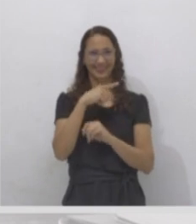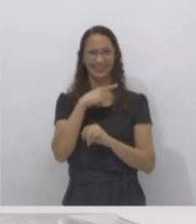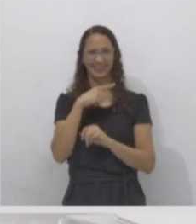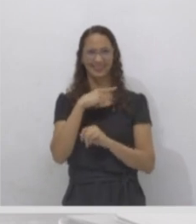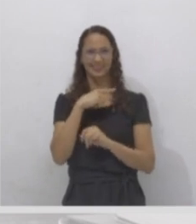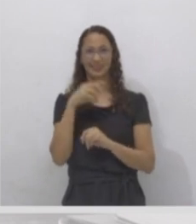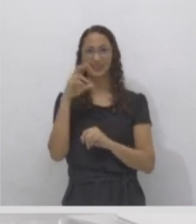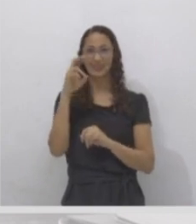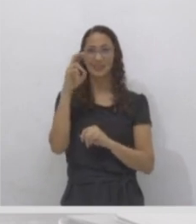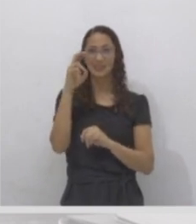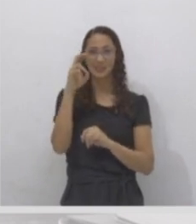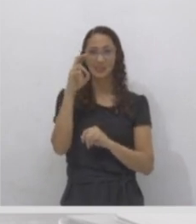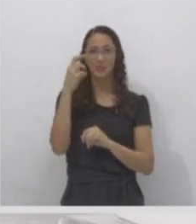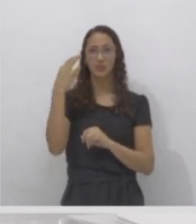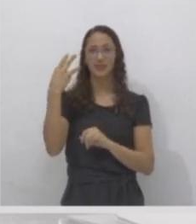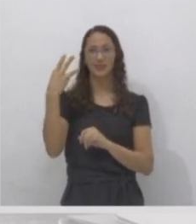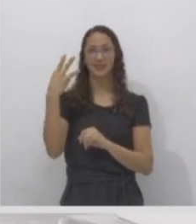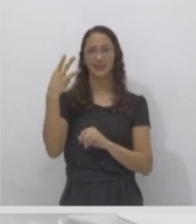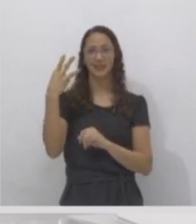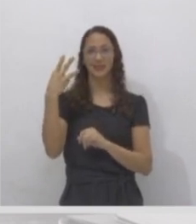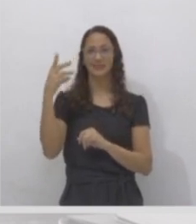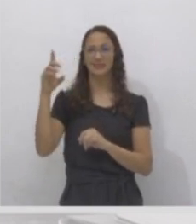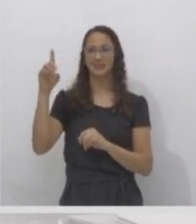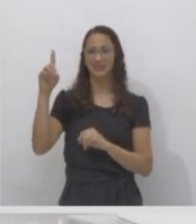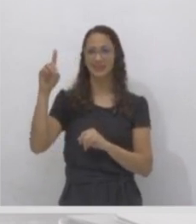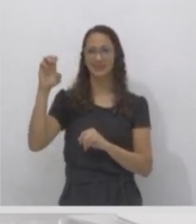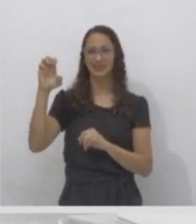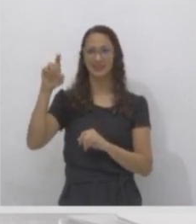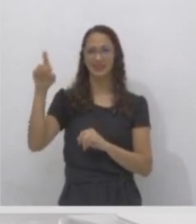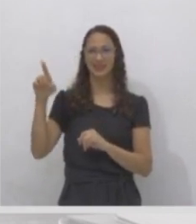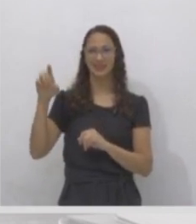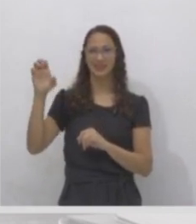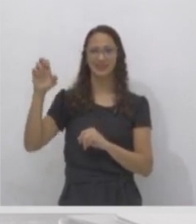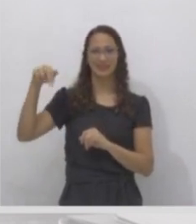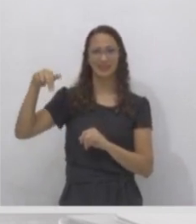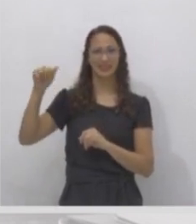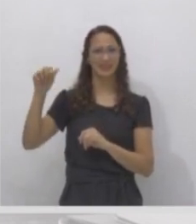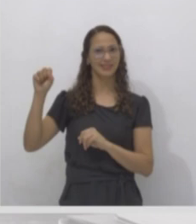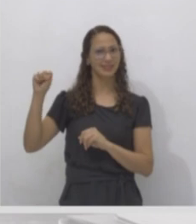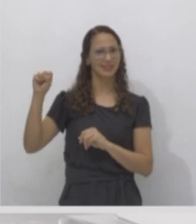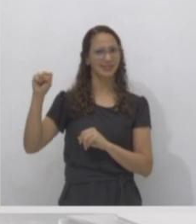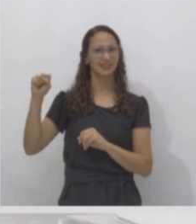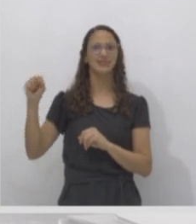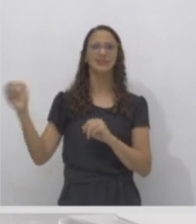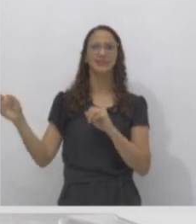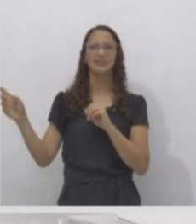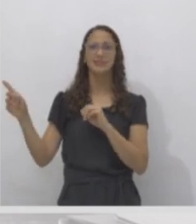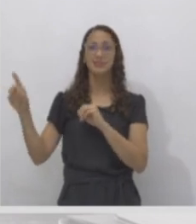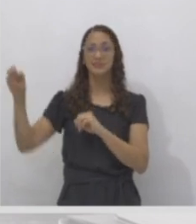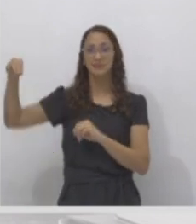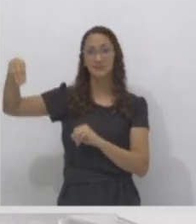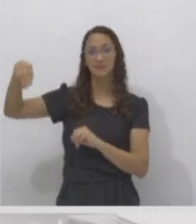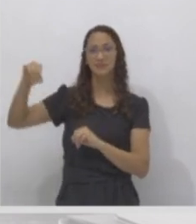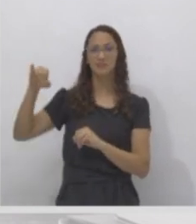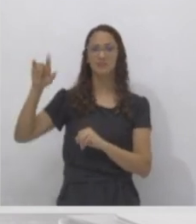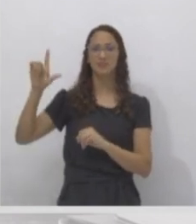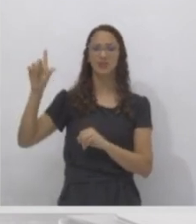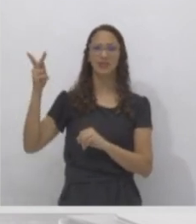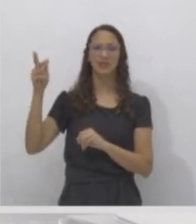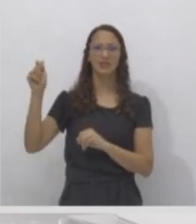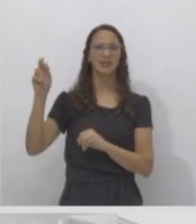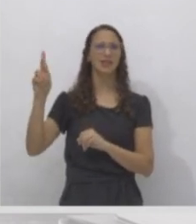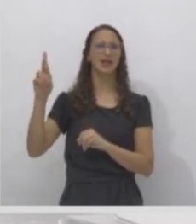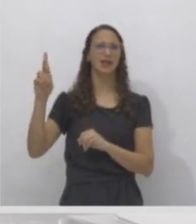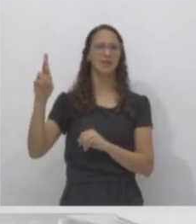53 dezenas de milhar. Acompanhe o raciocínio. Quantos grupos de unidades de